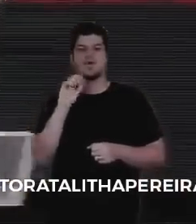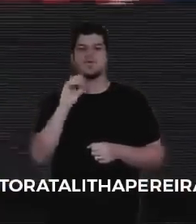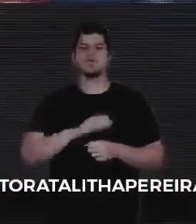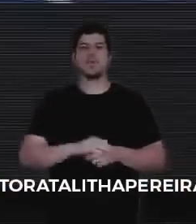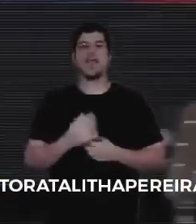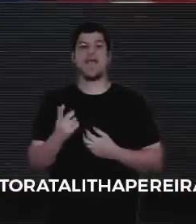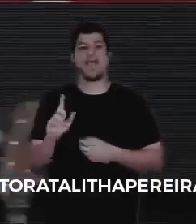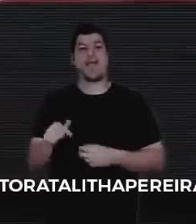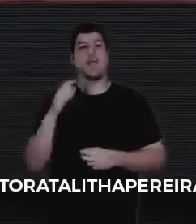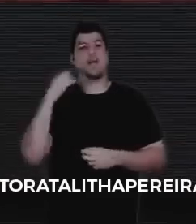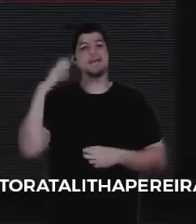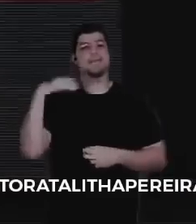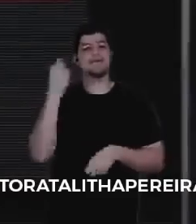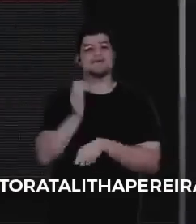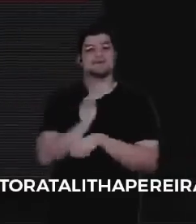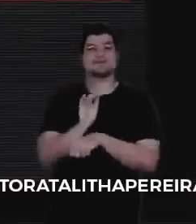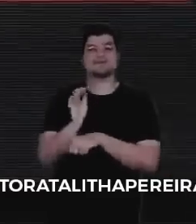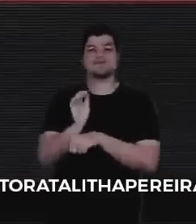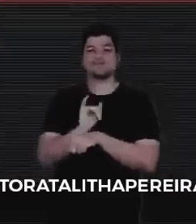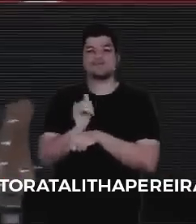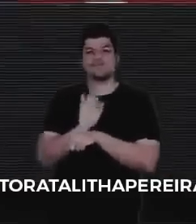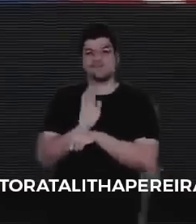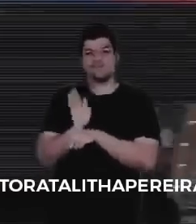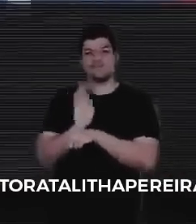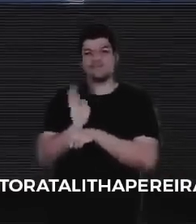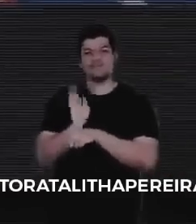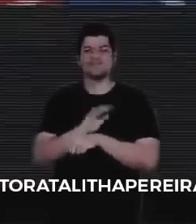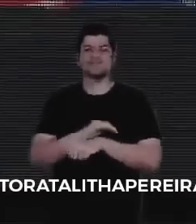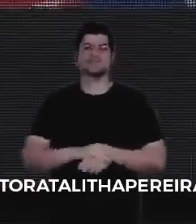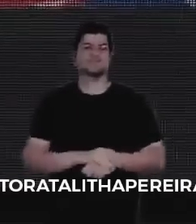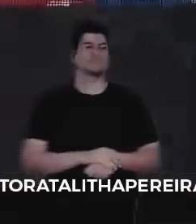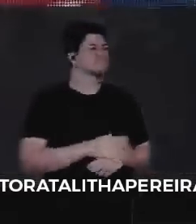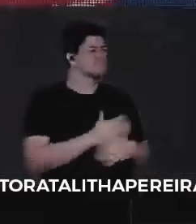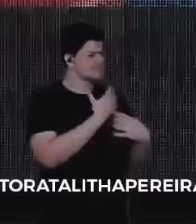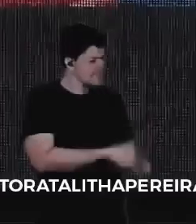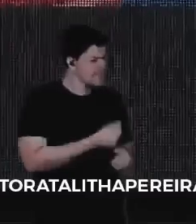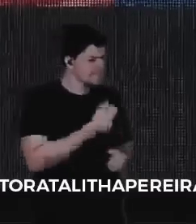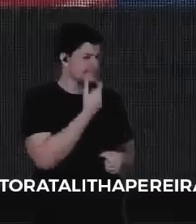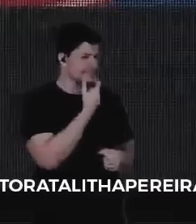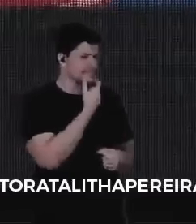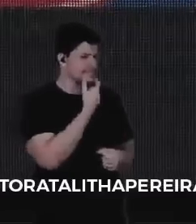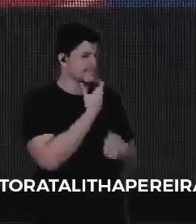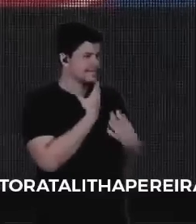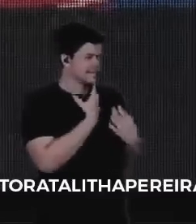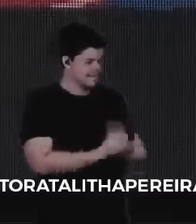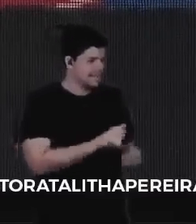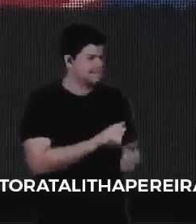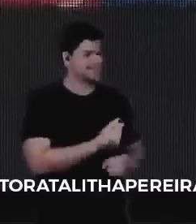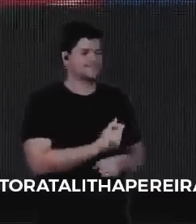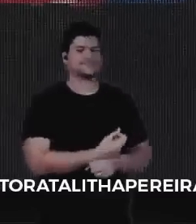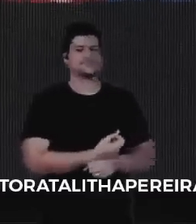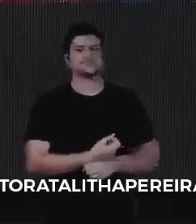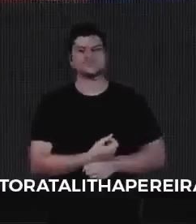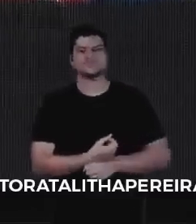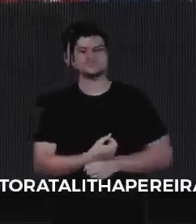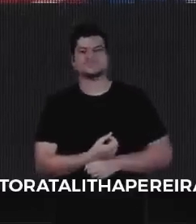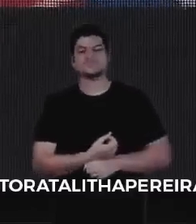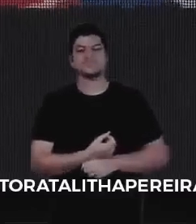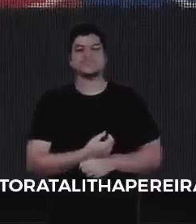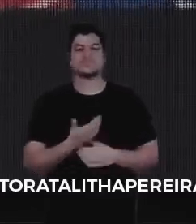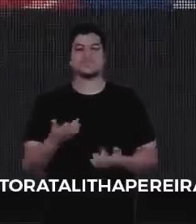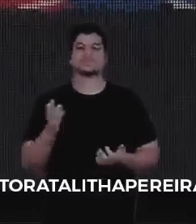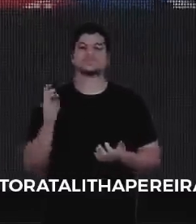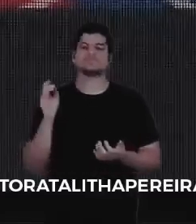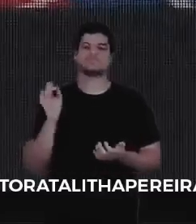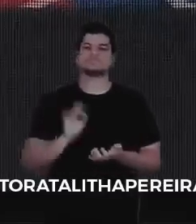na cabeça, gente. Fala para outra pessoa assim, let it go. É. Na verdade,